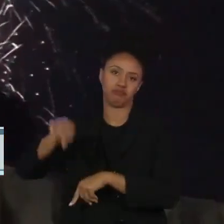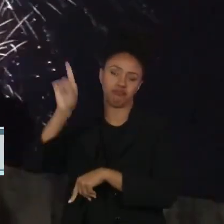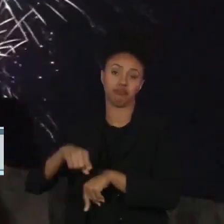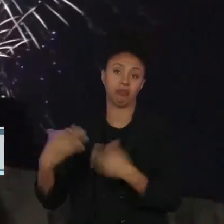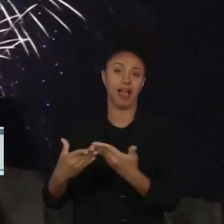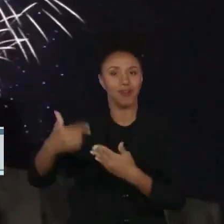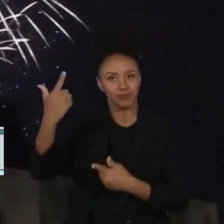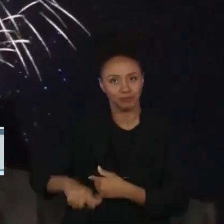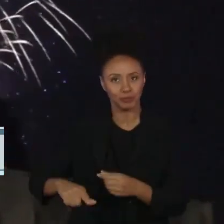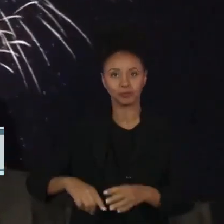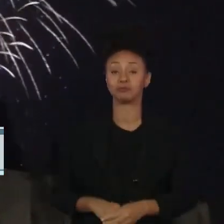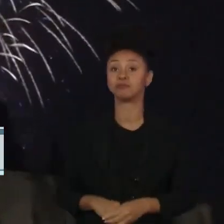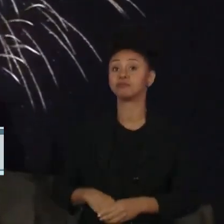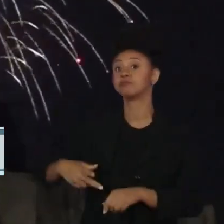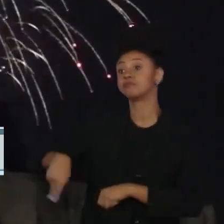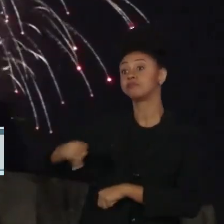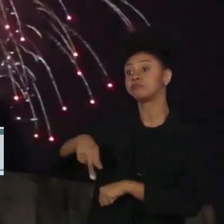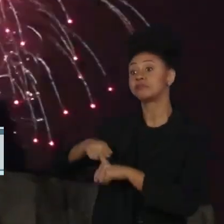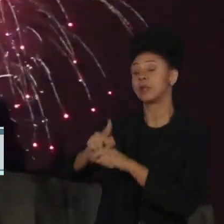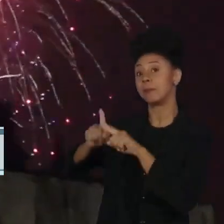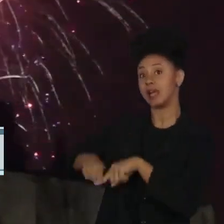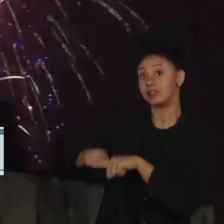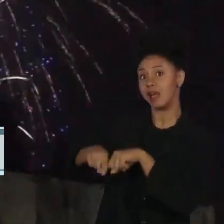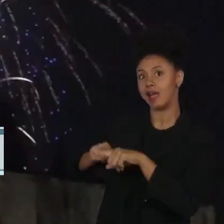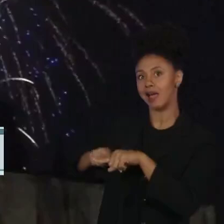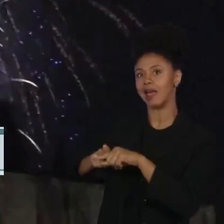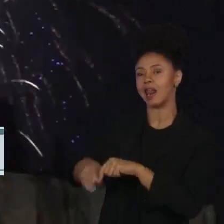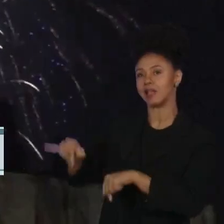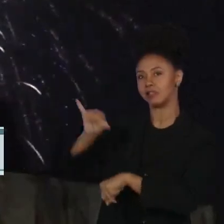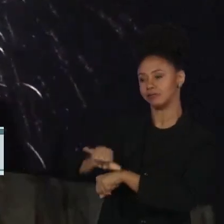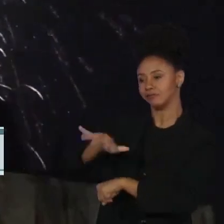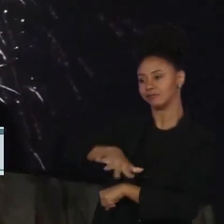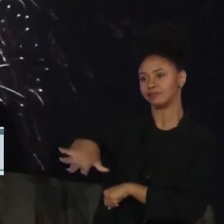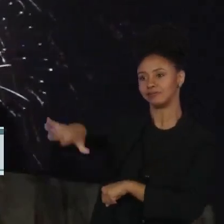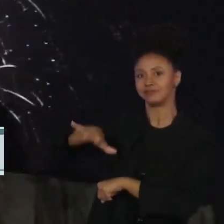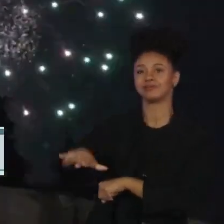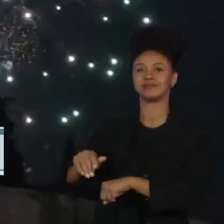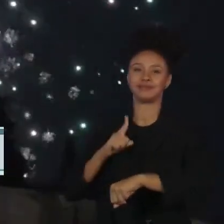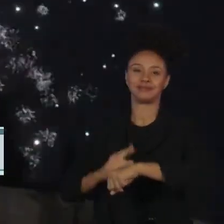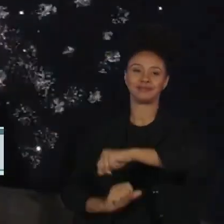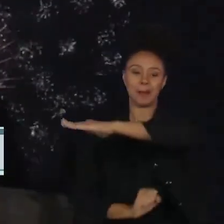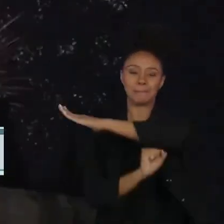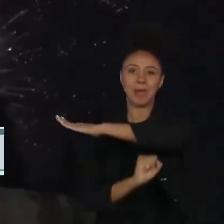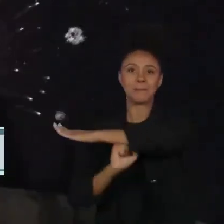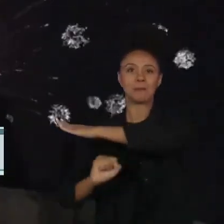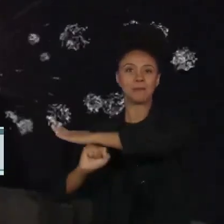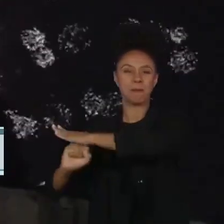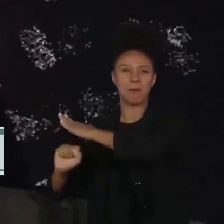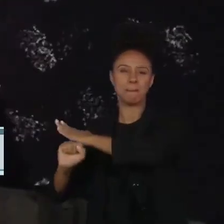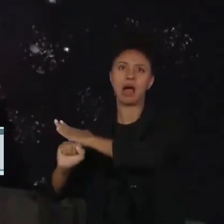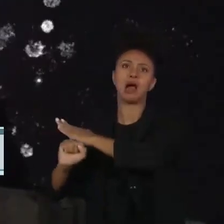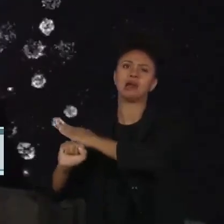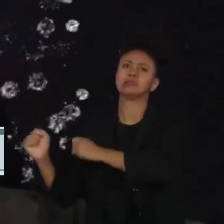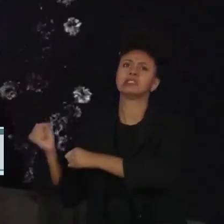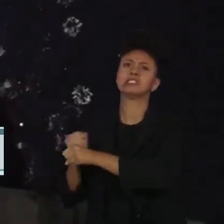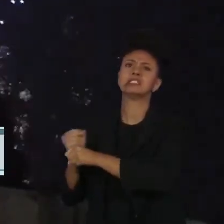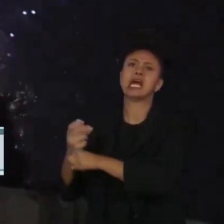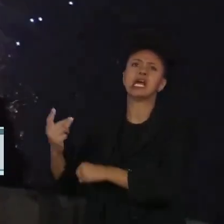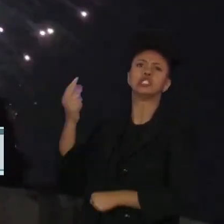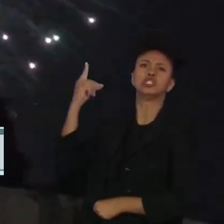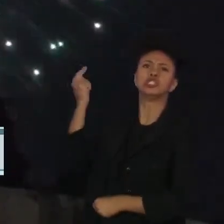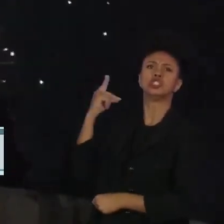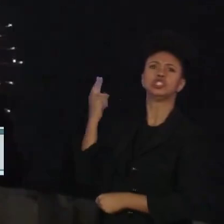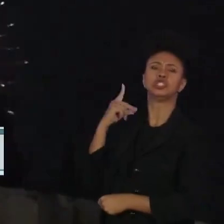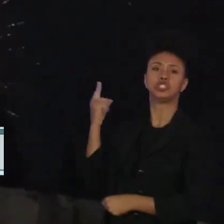Na Grécia, o Paternon, na Acrópole de Atenas, construída por volta de 450 a.C.,